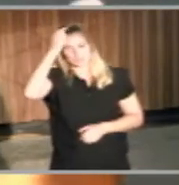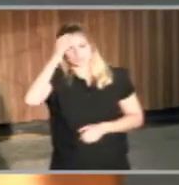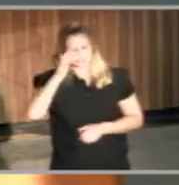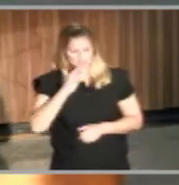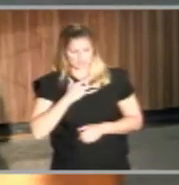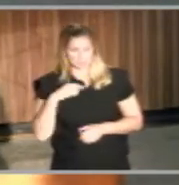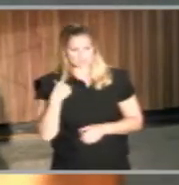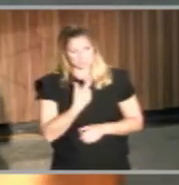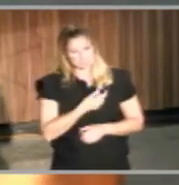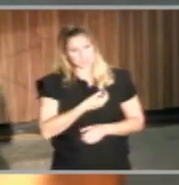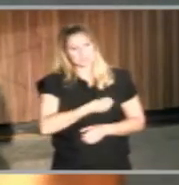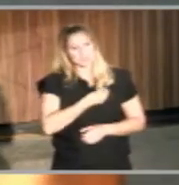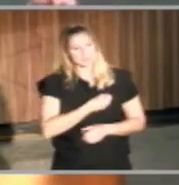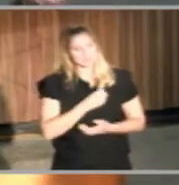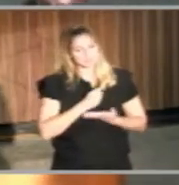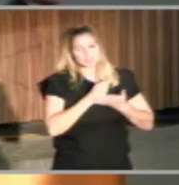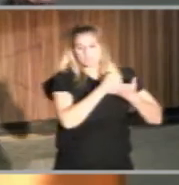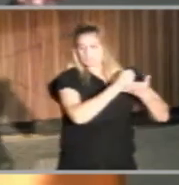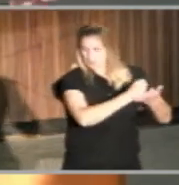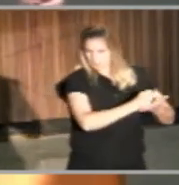tornamos, como a Bíblia chama, de